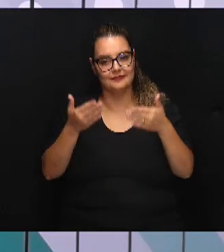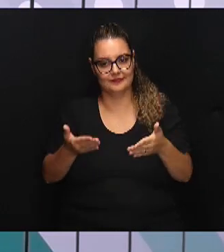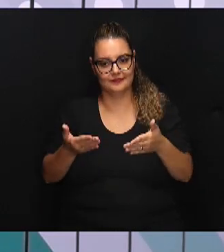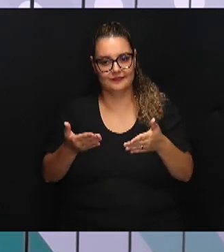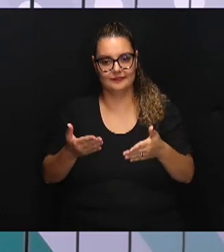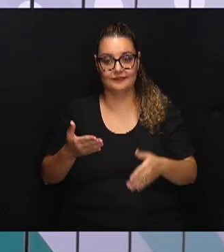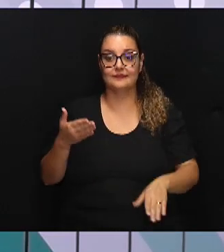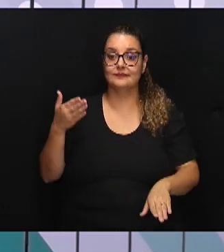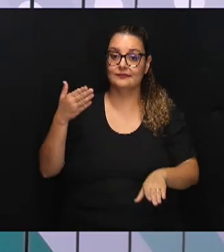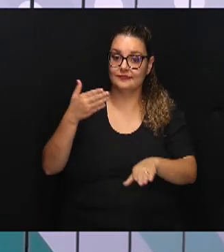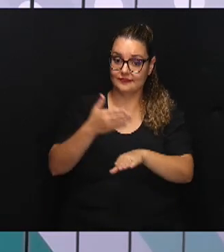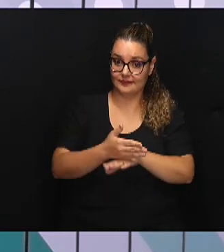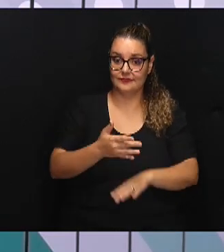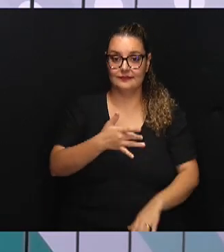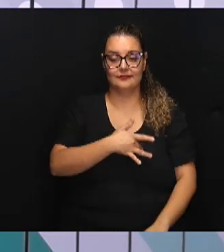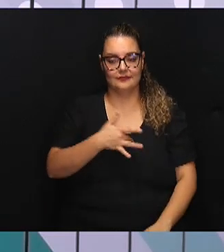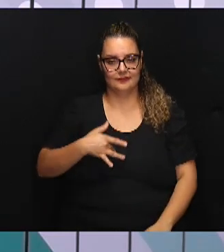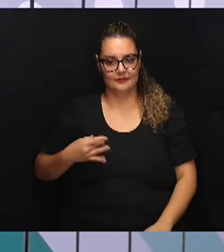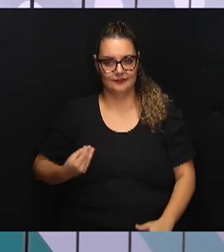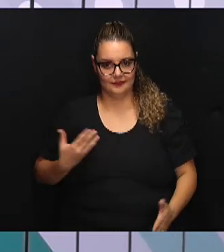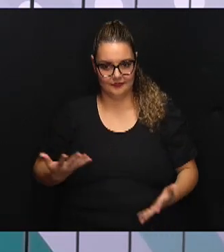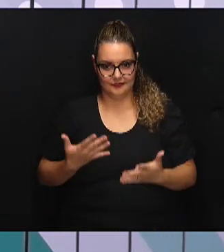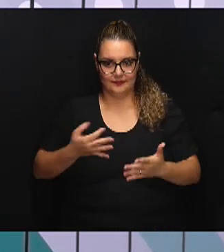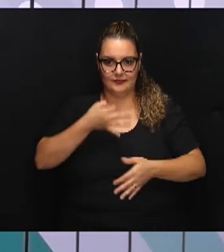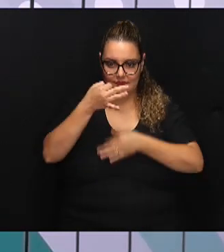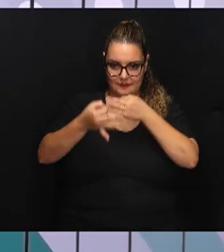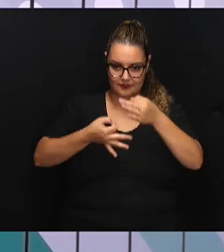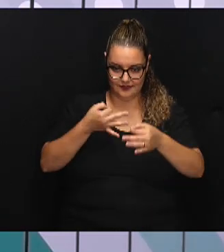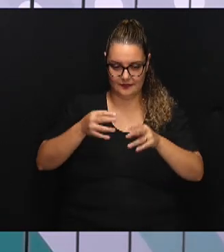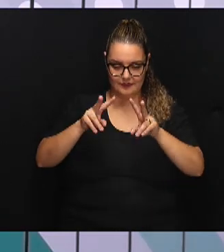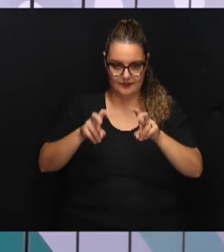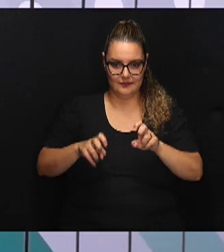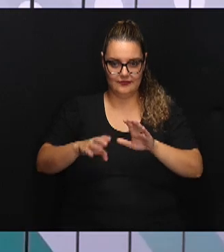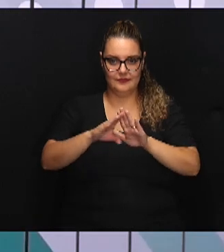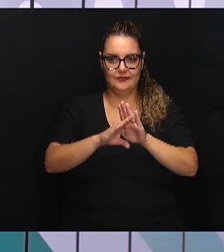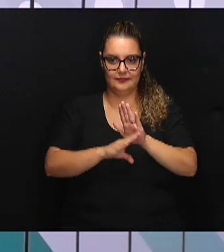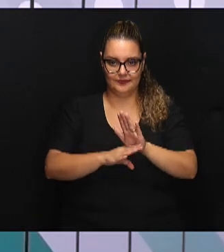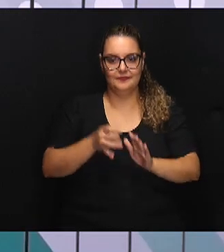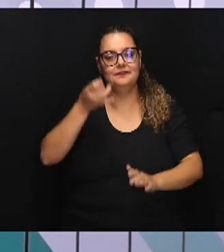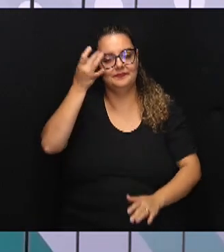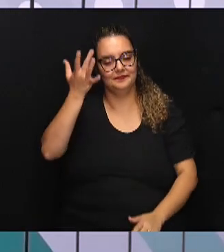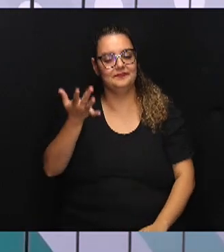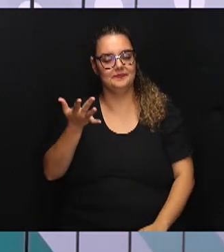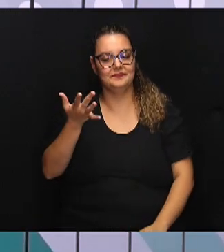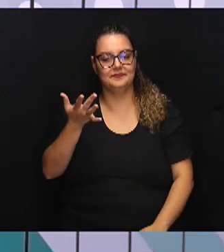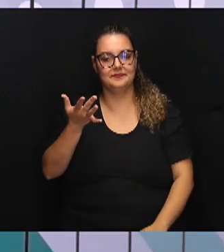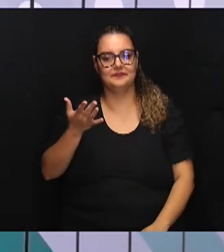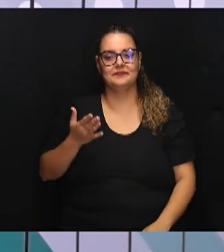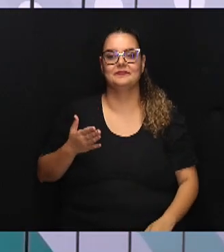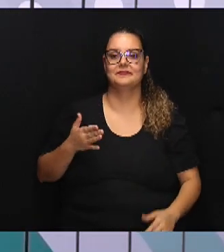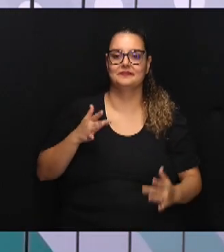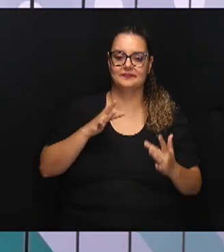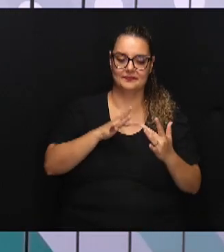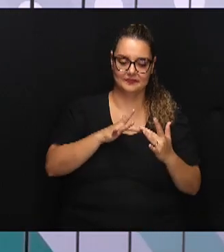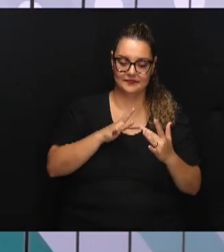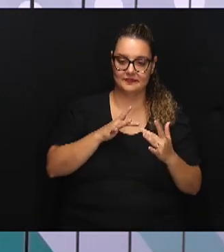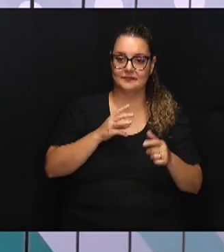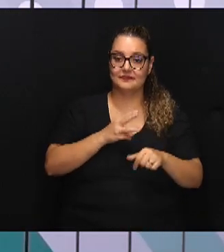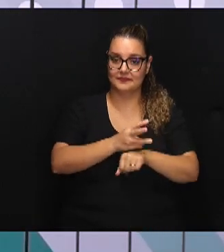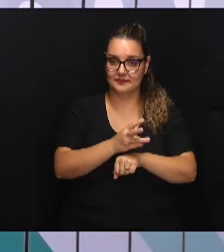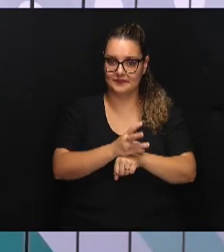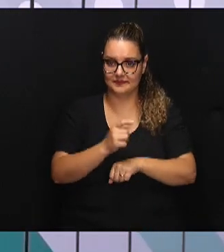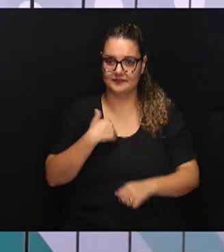Para participar do Saúde é Vida e sugerir um tema para o programa é bem fácil. É só entrar em contato pelo